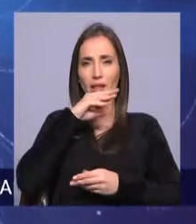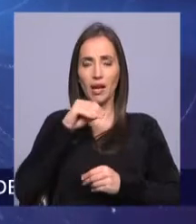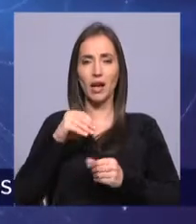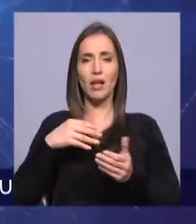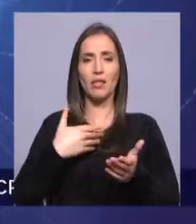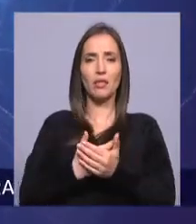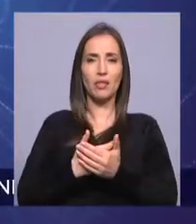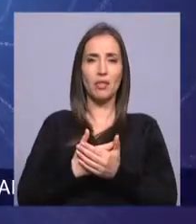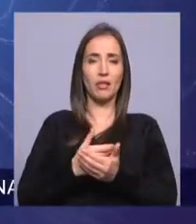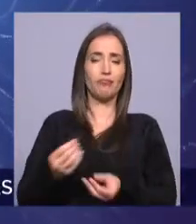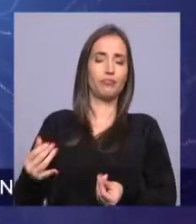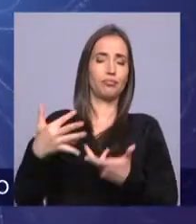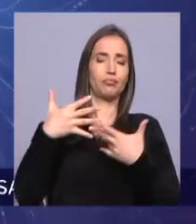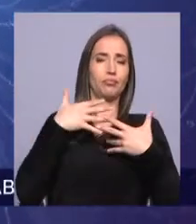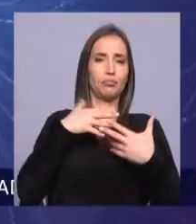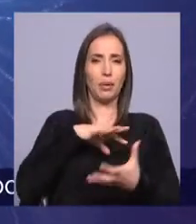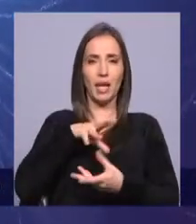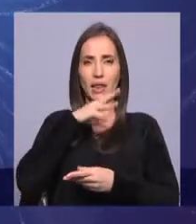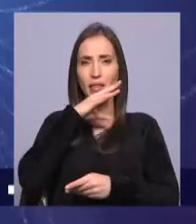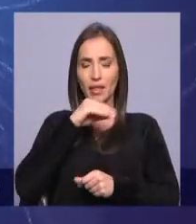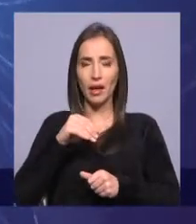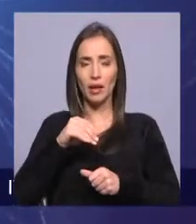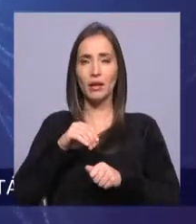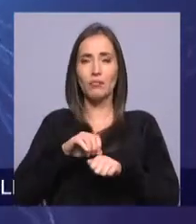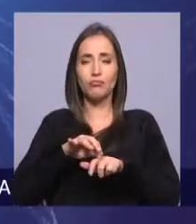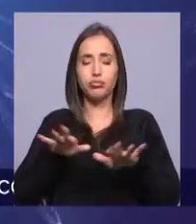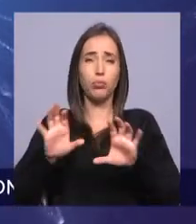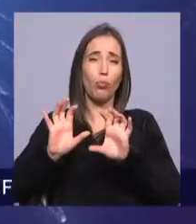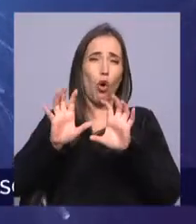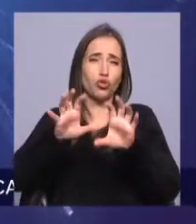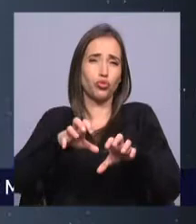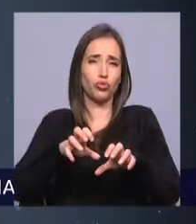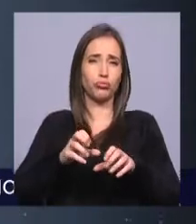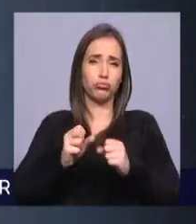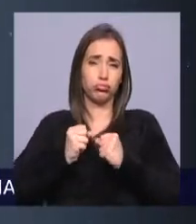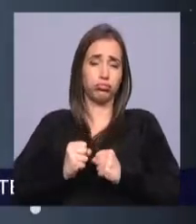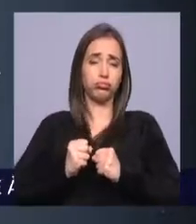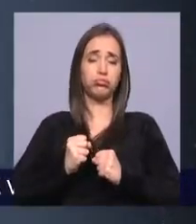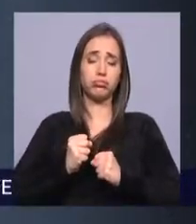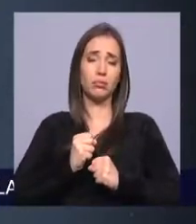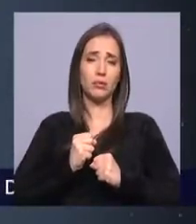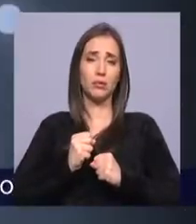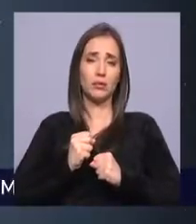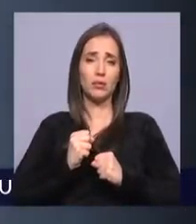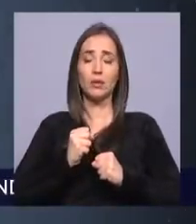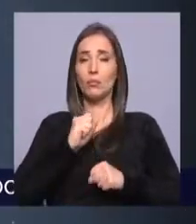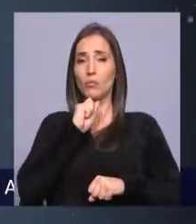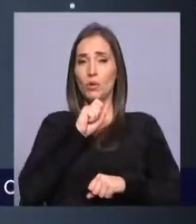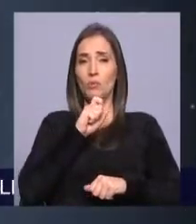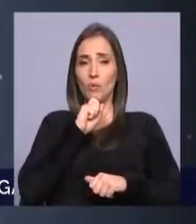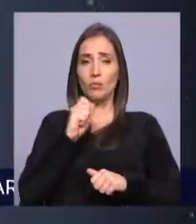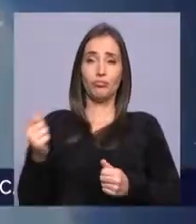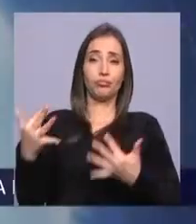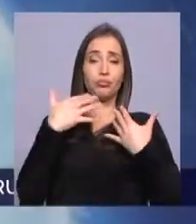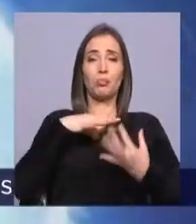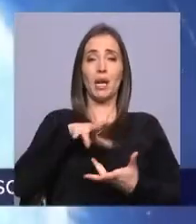nosso planeta deste tipo de radiação. Portanto, são monstros energéticos extremamente poderosos e que o seu efeito pode chegar até ao nosso próprio